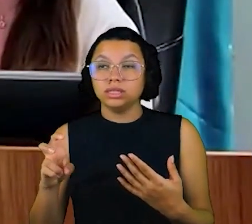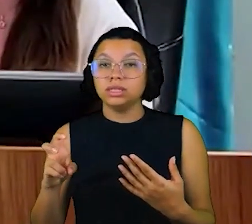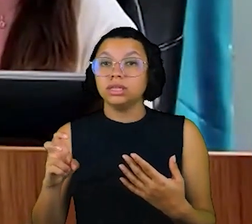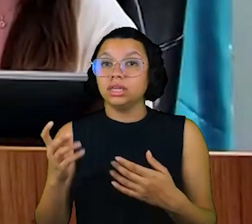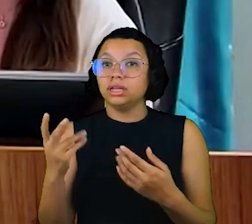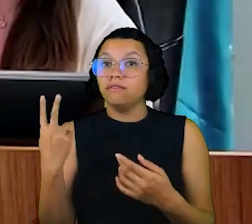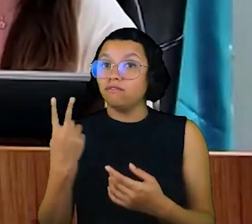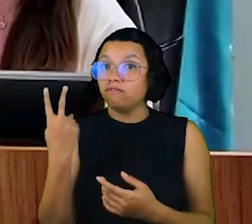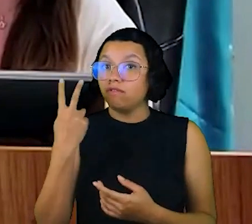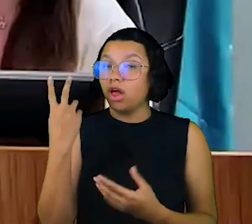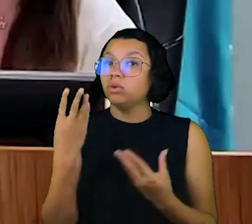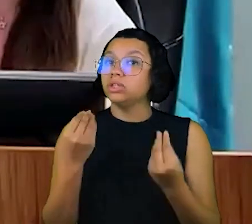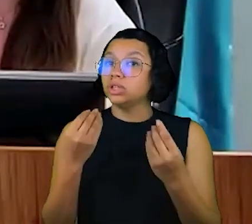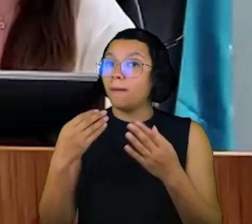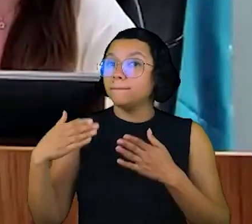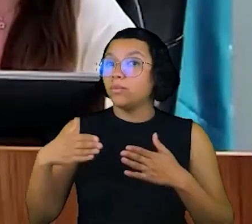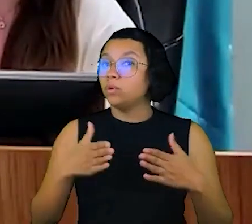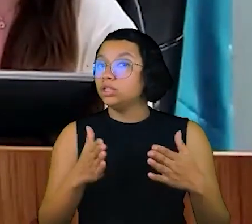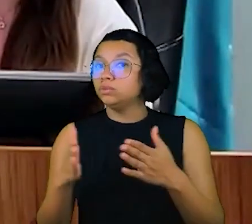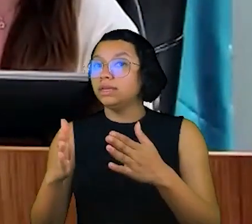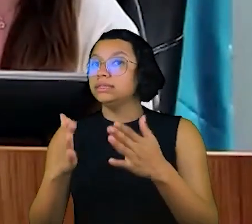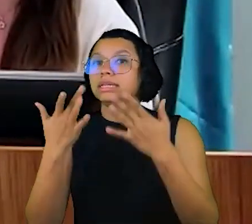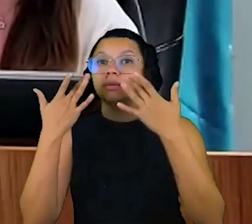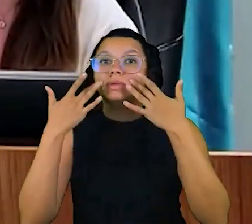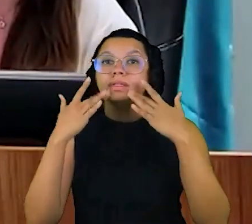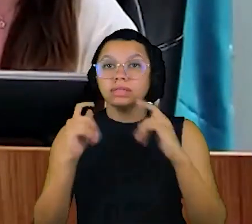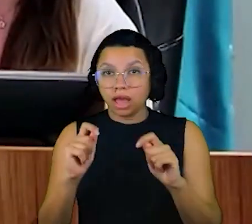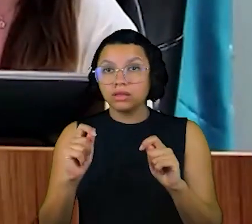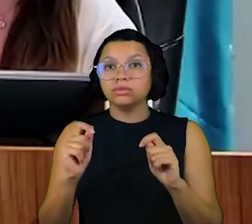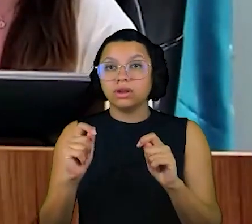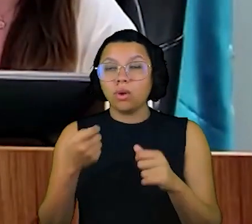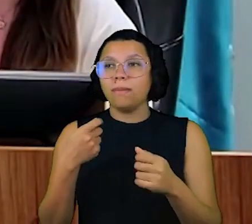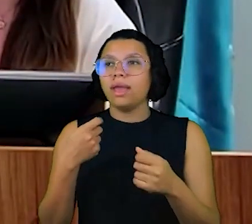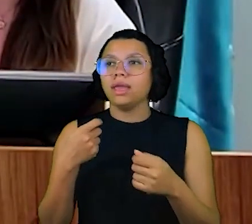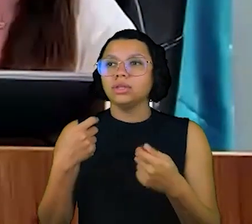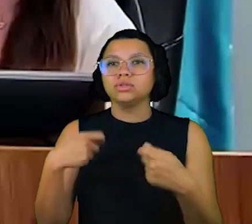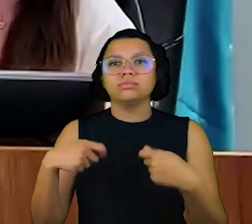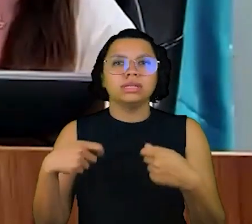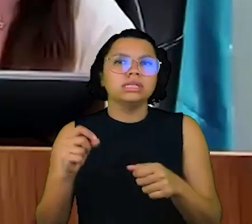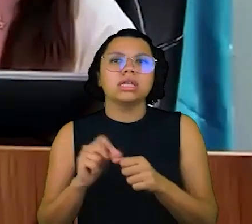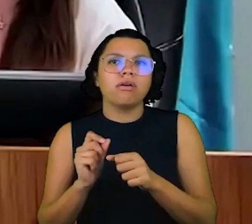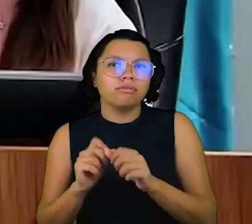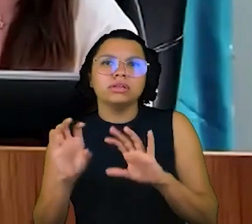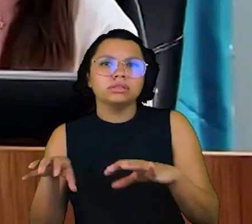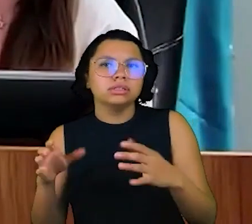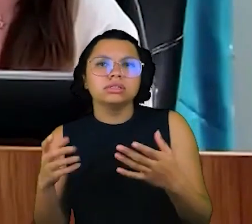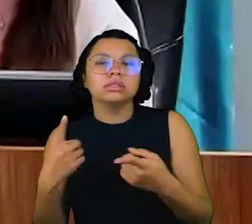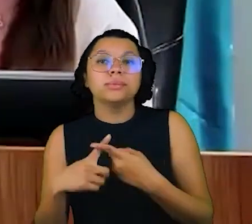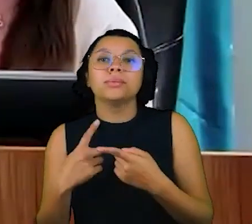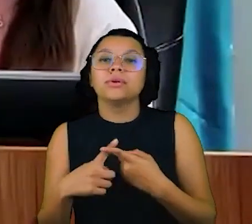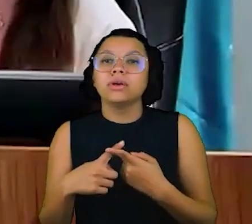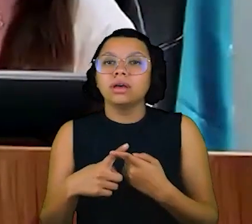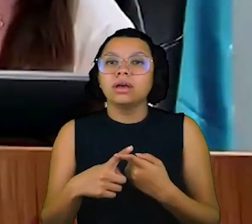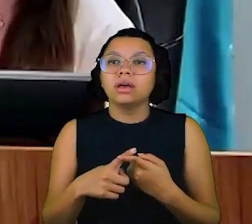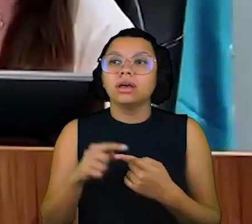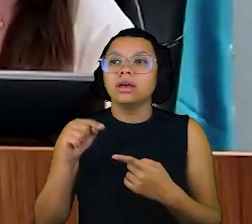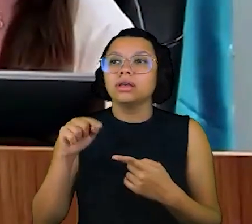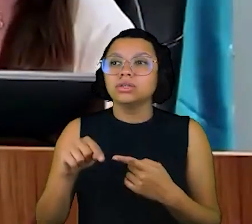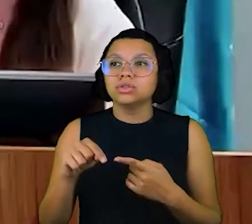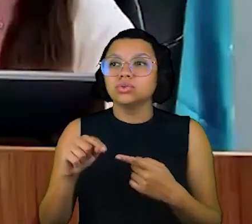2015, ele sobrevaloriza esse caminho e, naturalmente, ele deveria realmente fazer